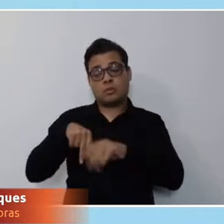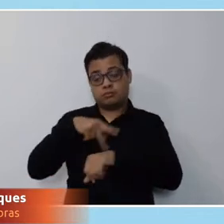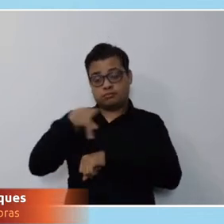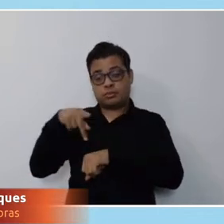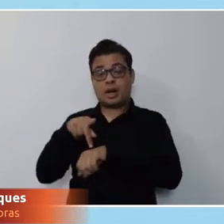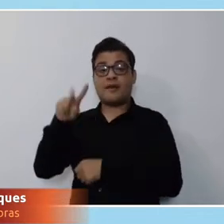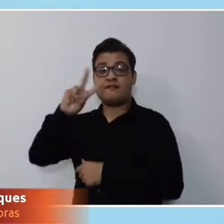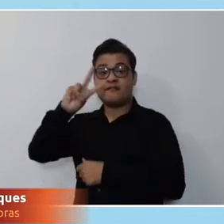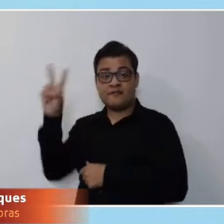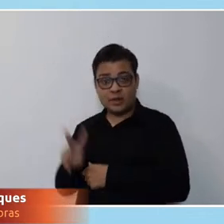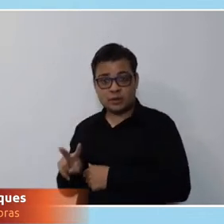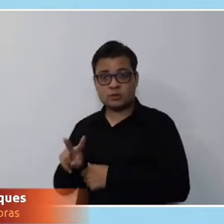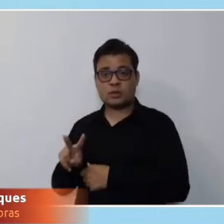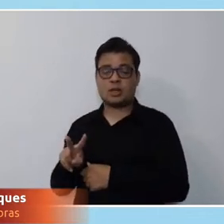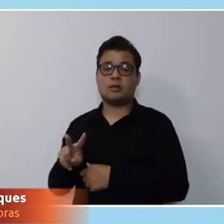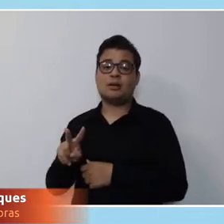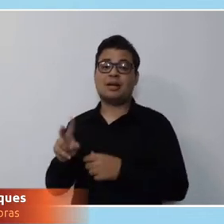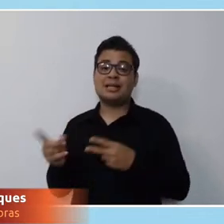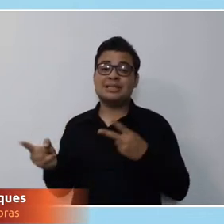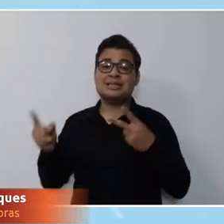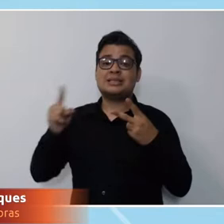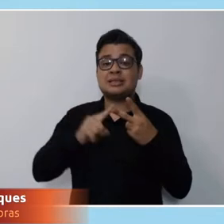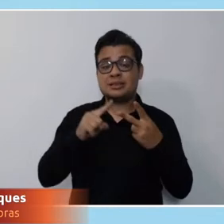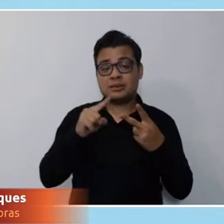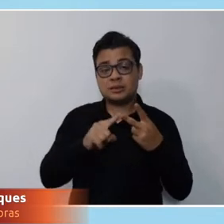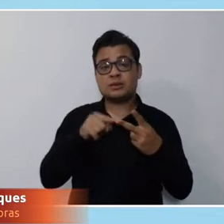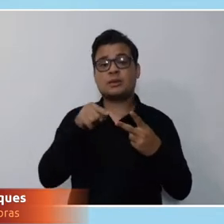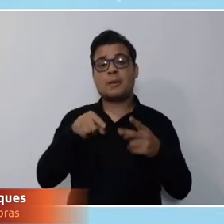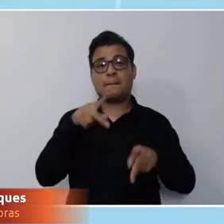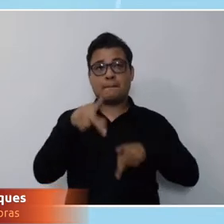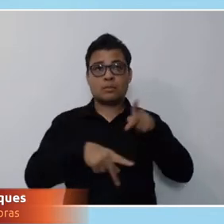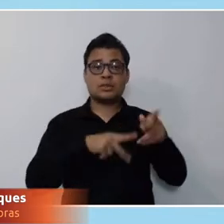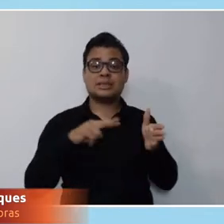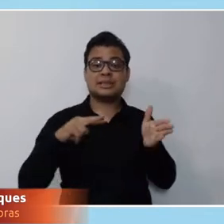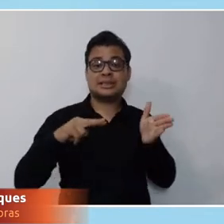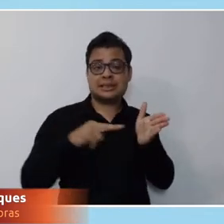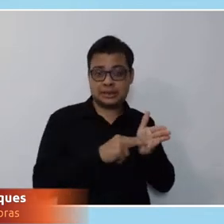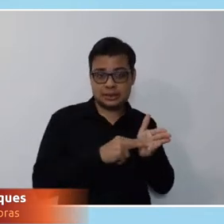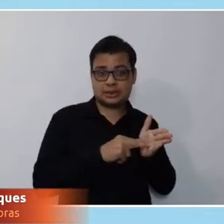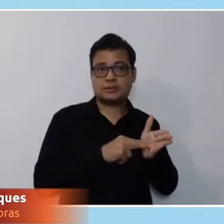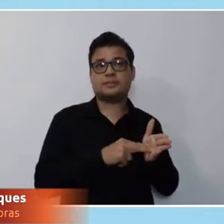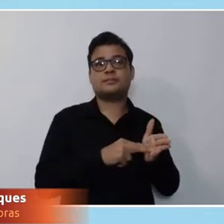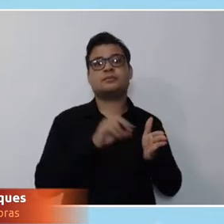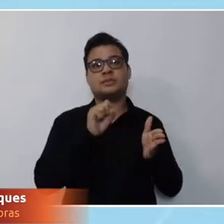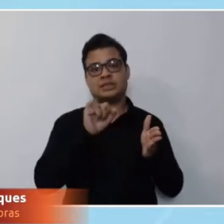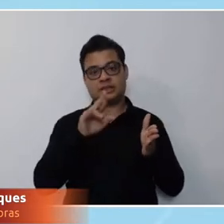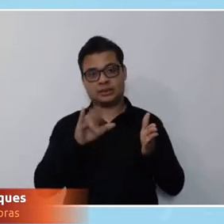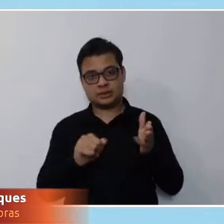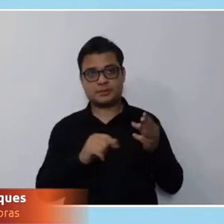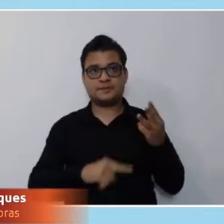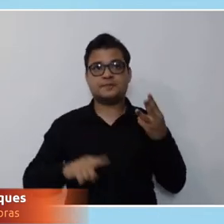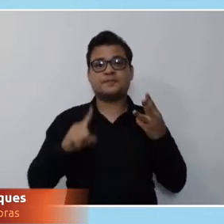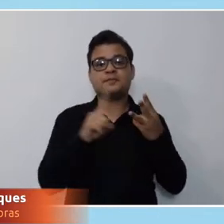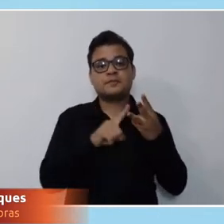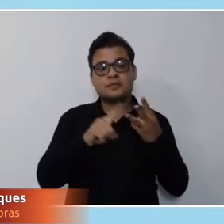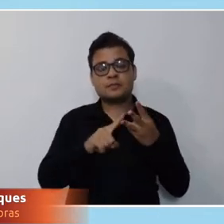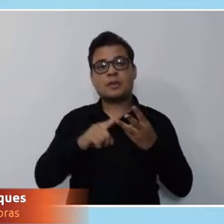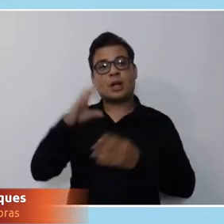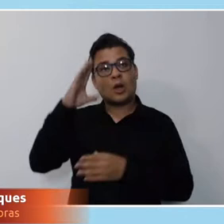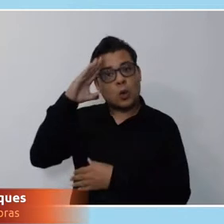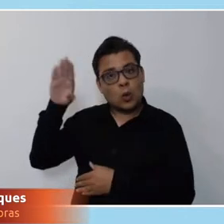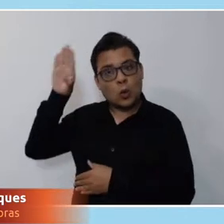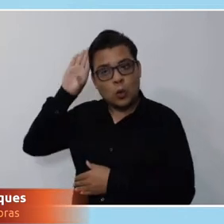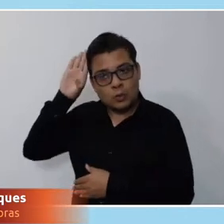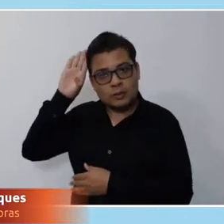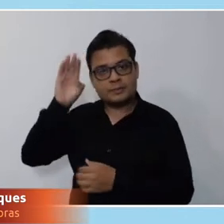segundo lugar, vem a população da Síria e, em terceiro, habitantes de Cuba. A taxa de